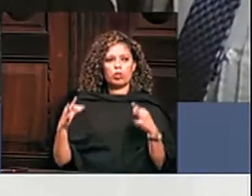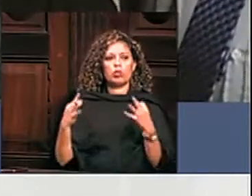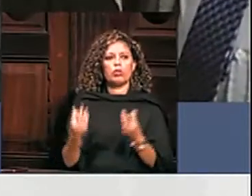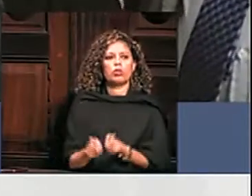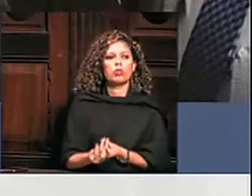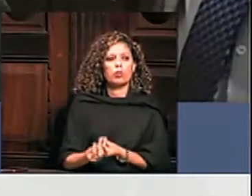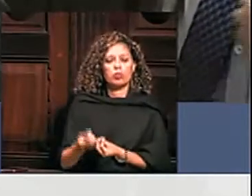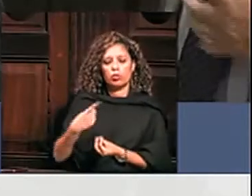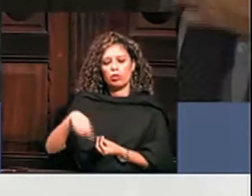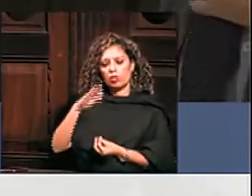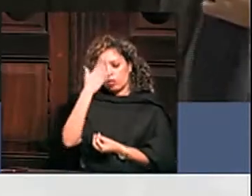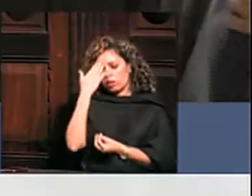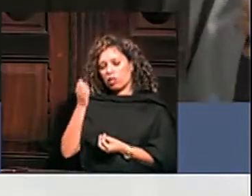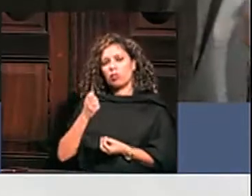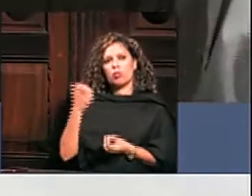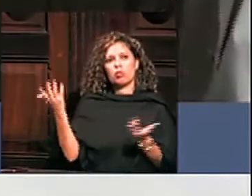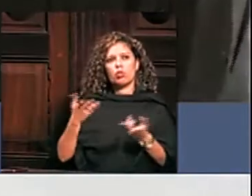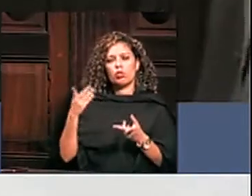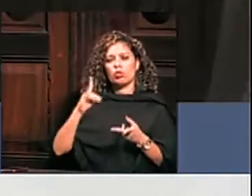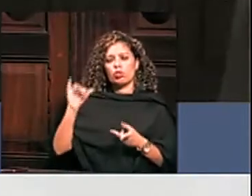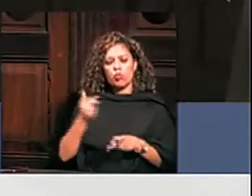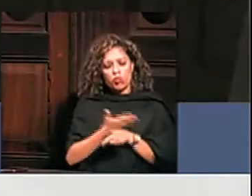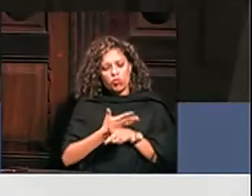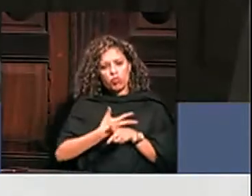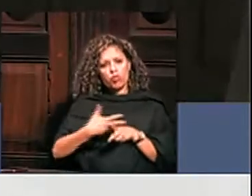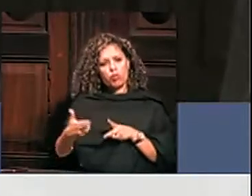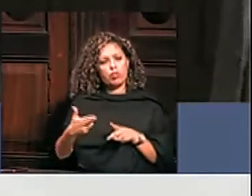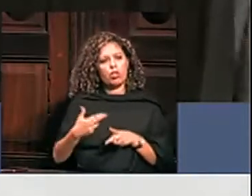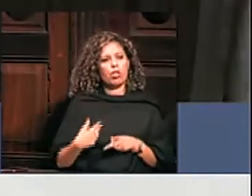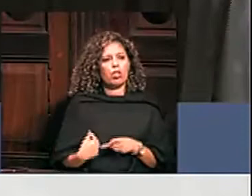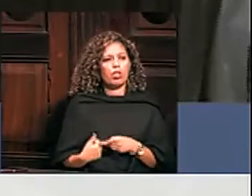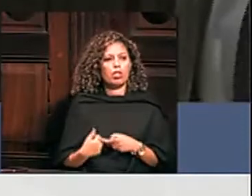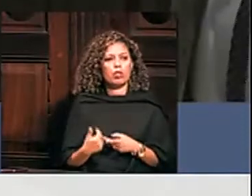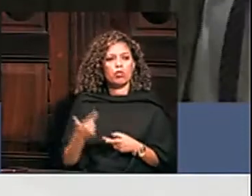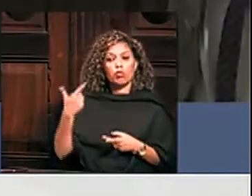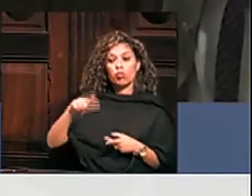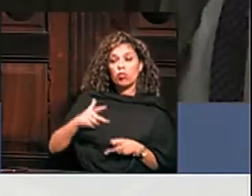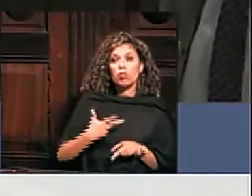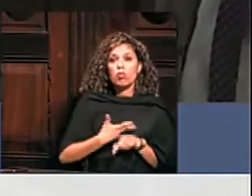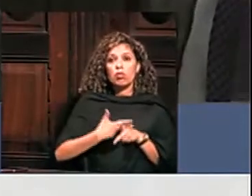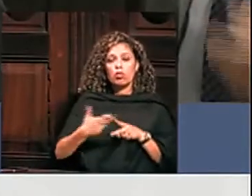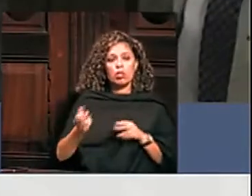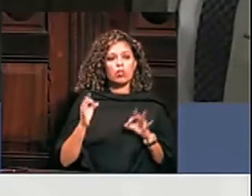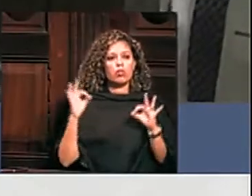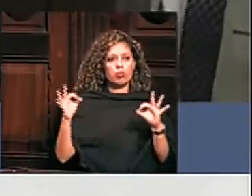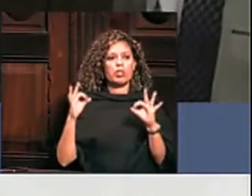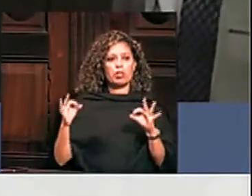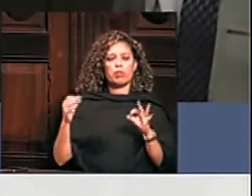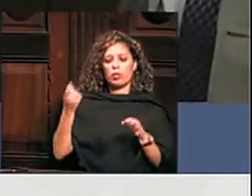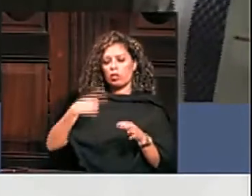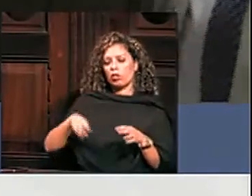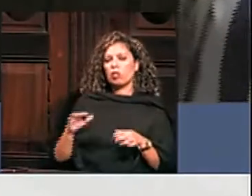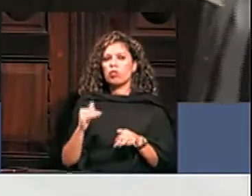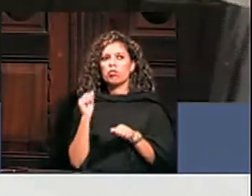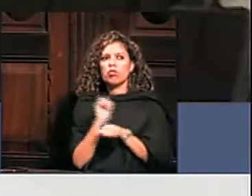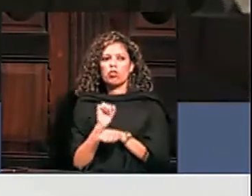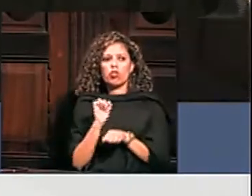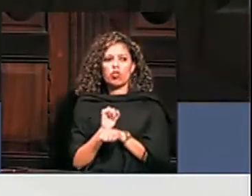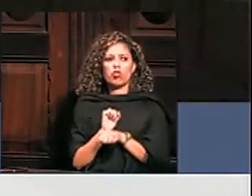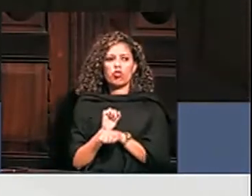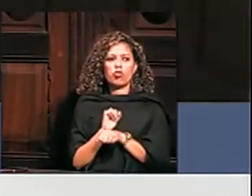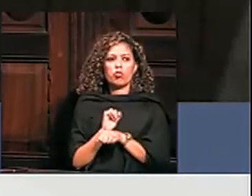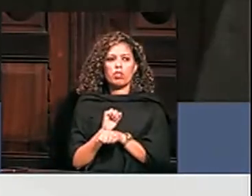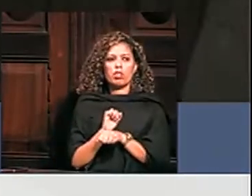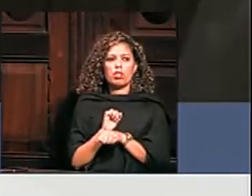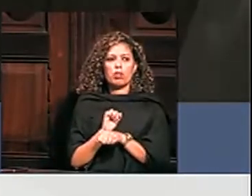algumas vitórias. A questão do duodécimo foi uma vitória, hoje mais uma vitória, e agora esperamos a vitória quando finalmente o